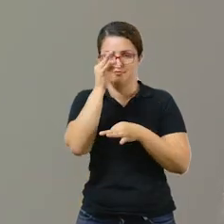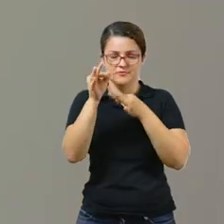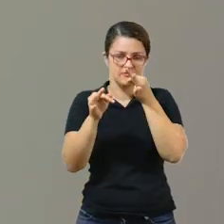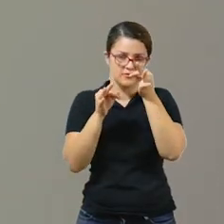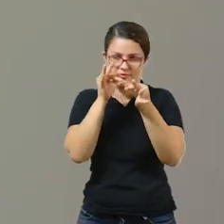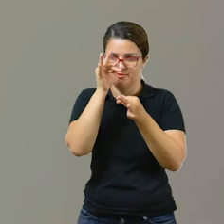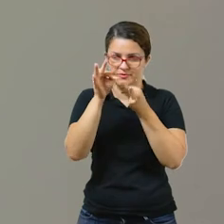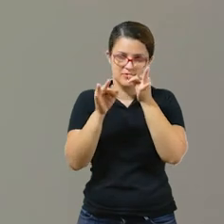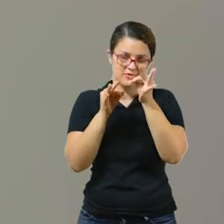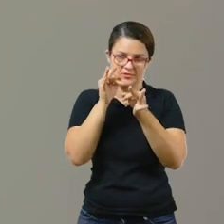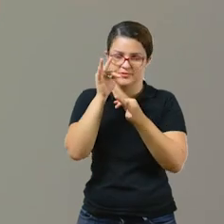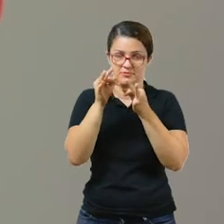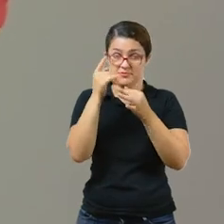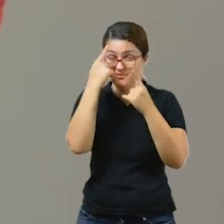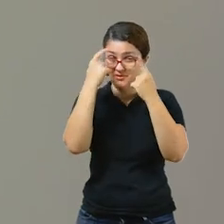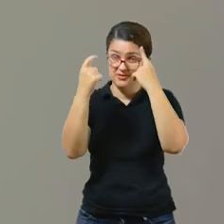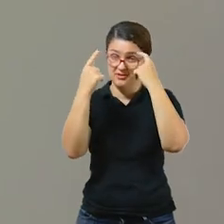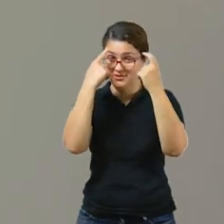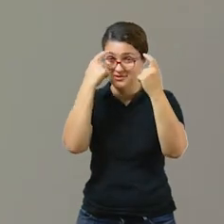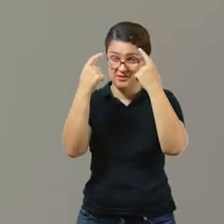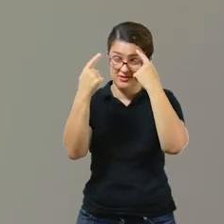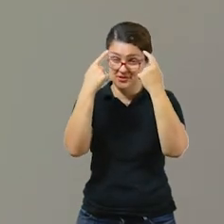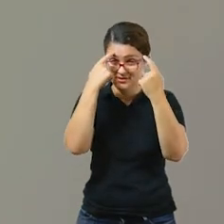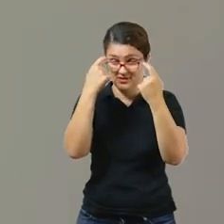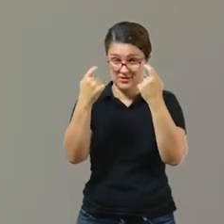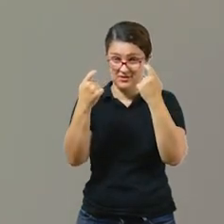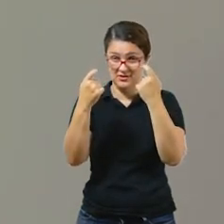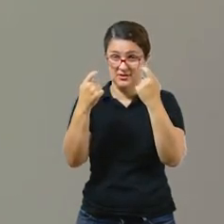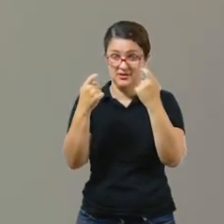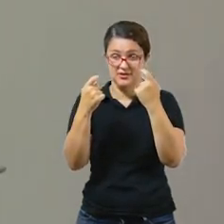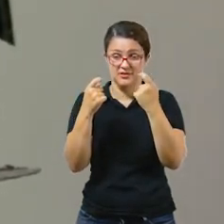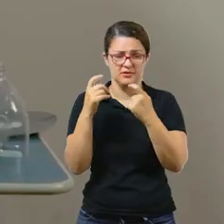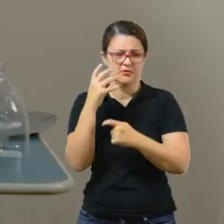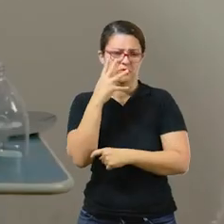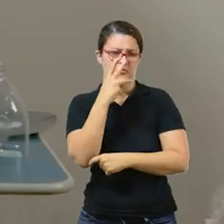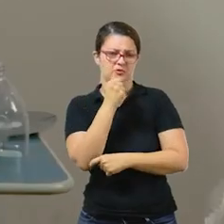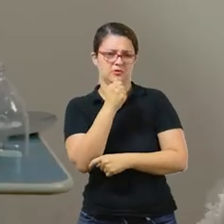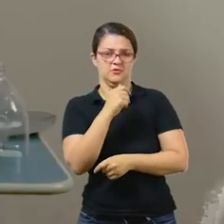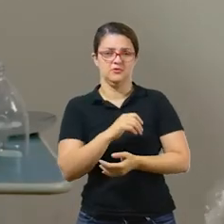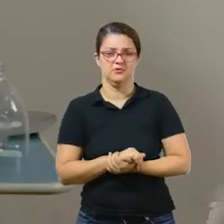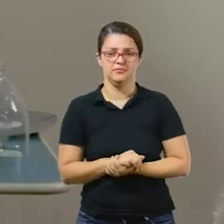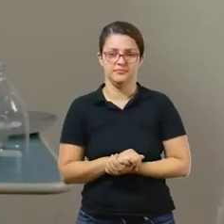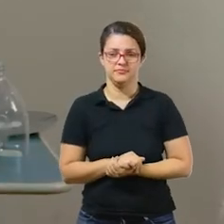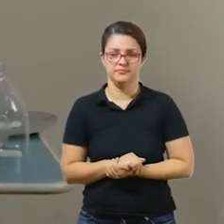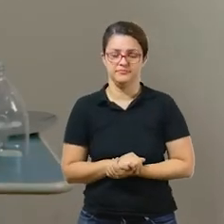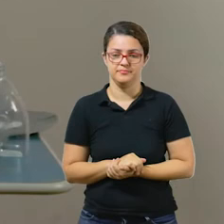de flores, né? Para vocês criarem a sininho. Ela é muito linda.